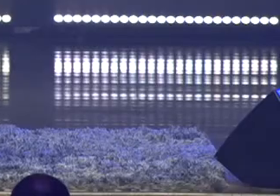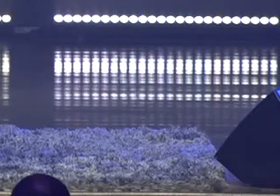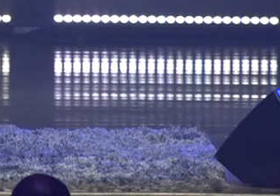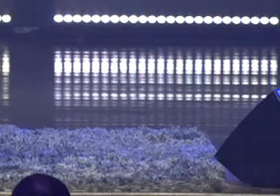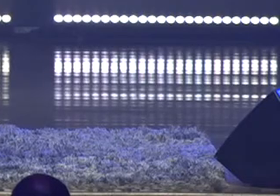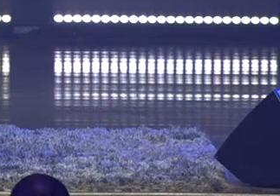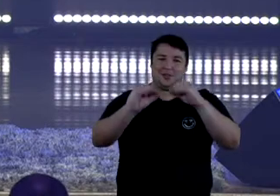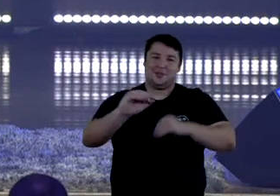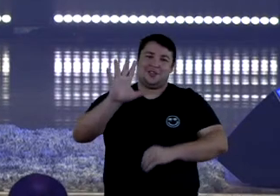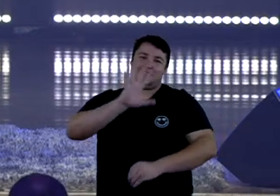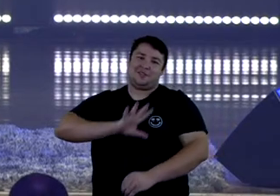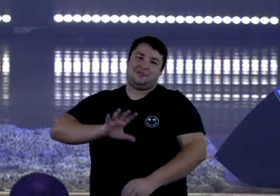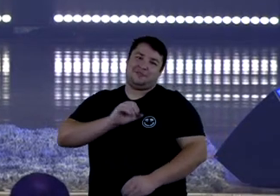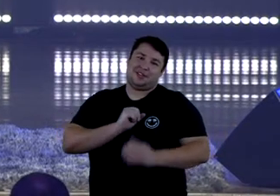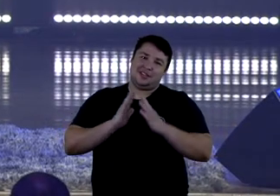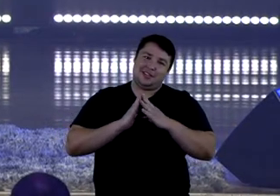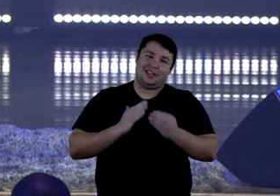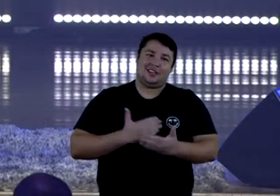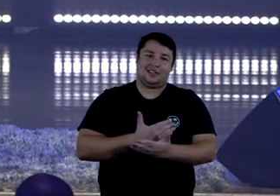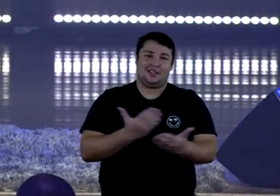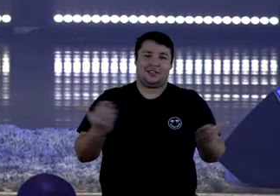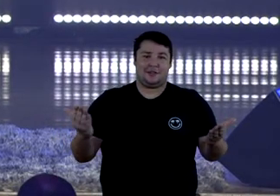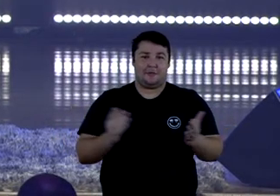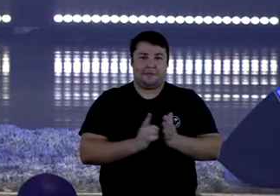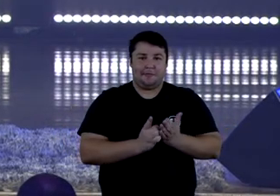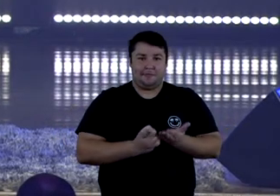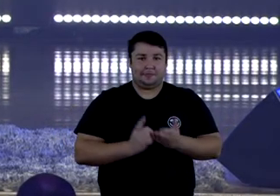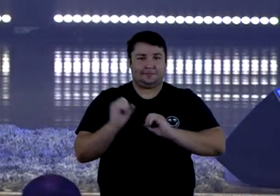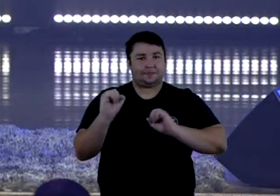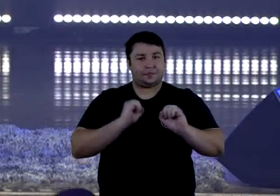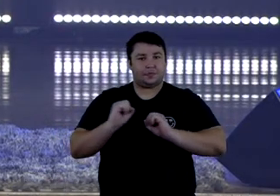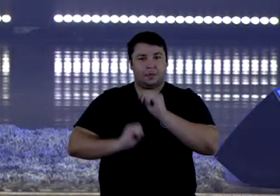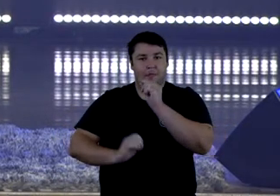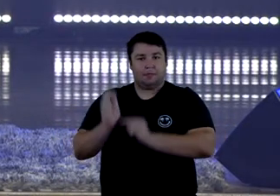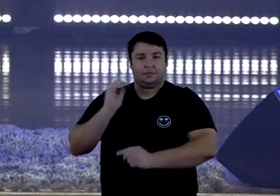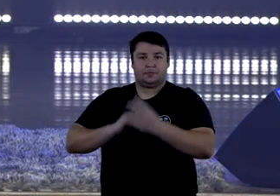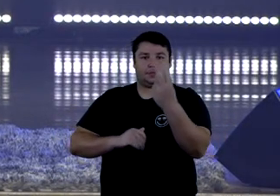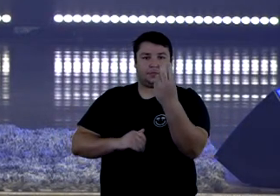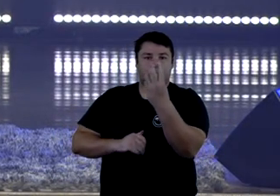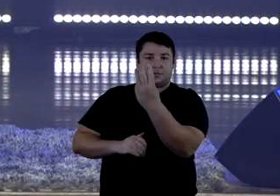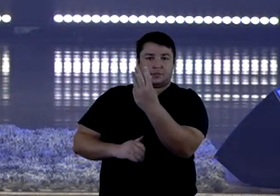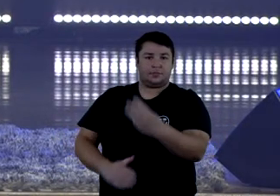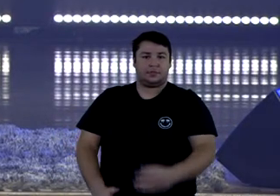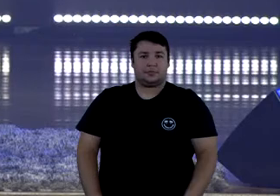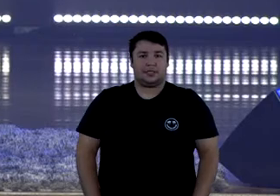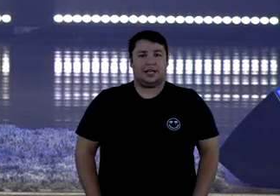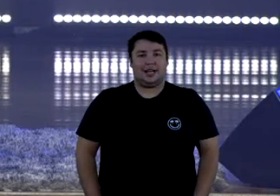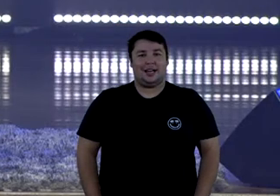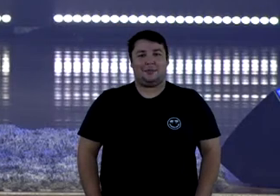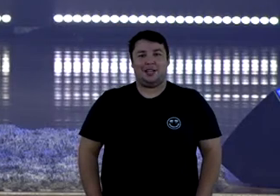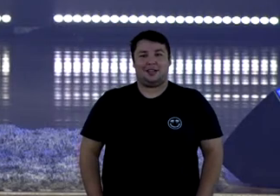noite, amada igreja. Abra a palavra do Senhor no Salmo 23.